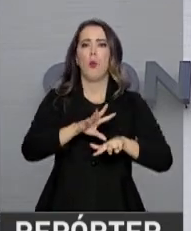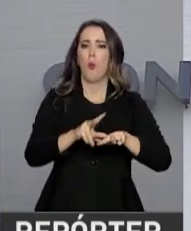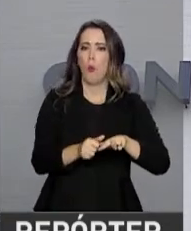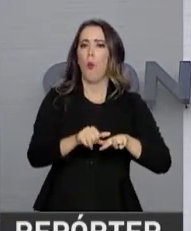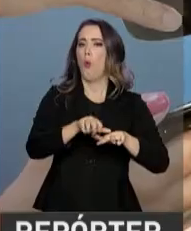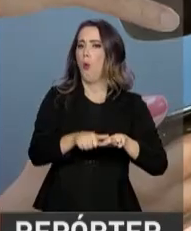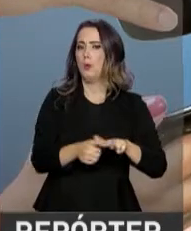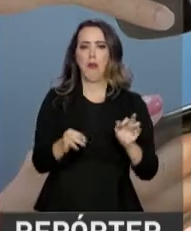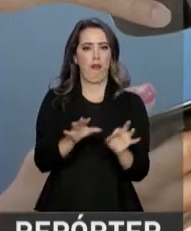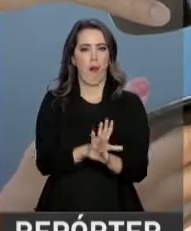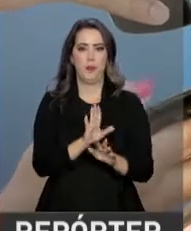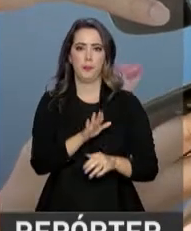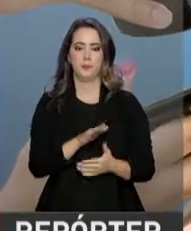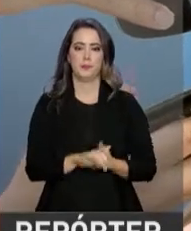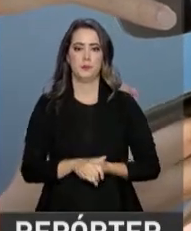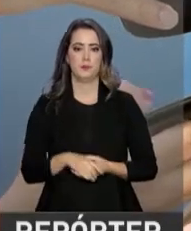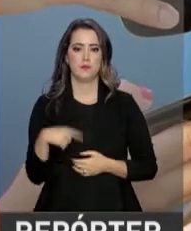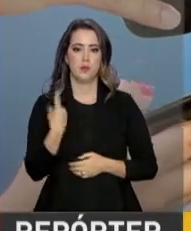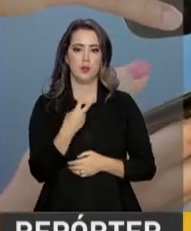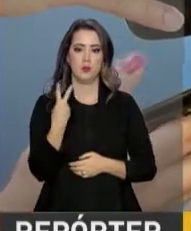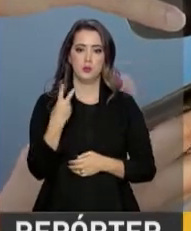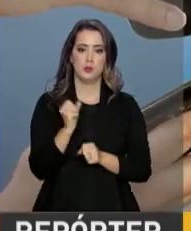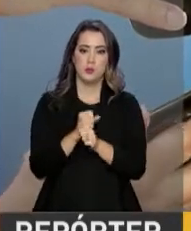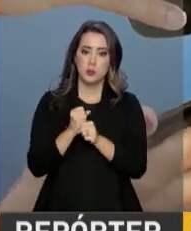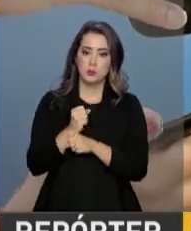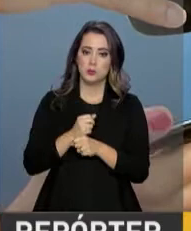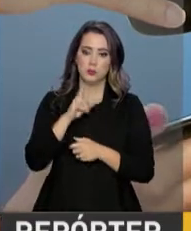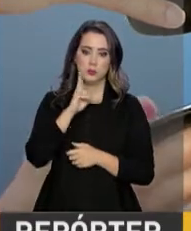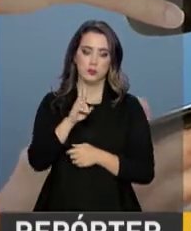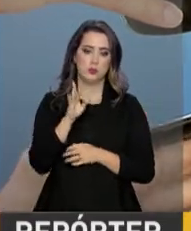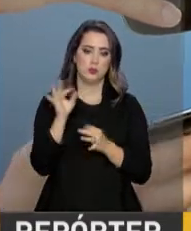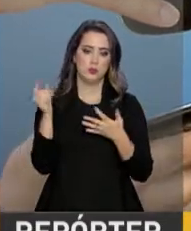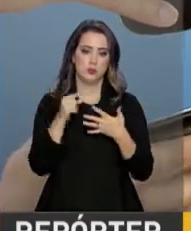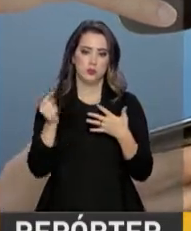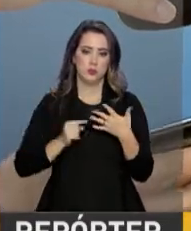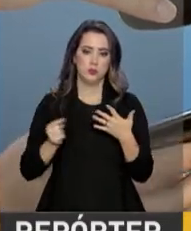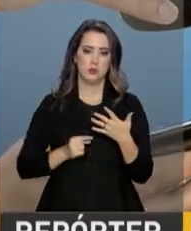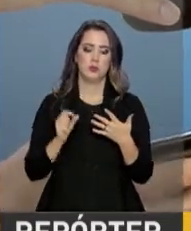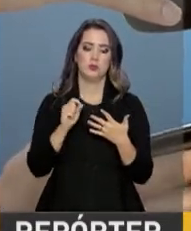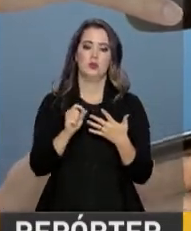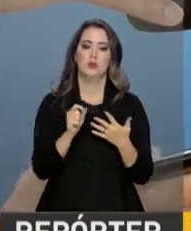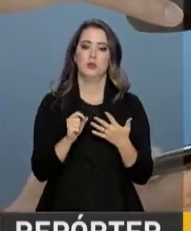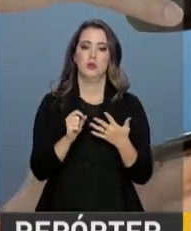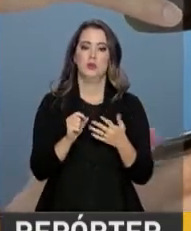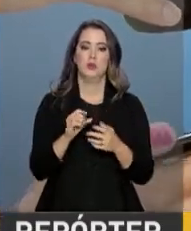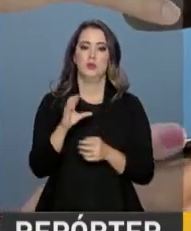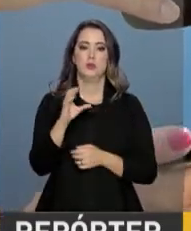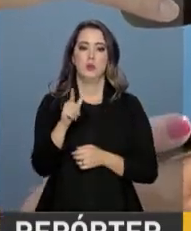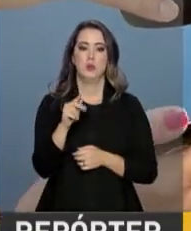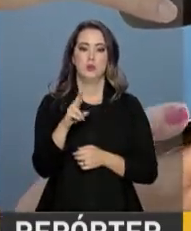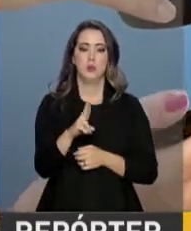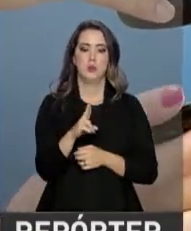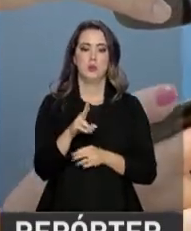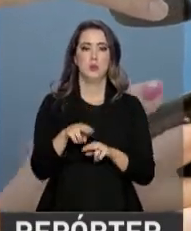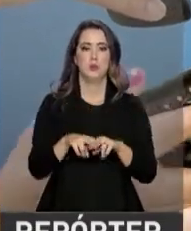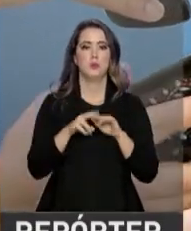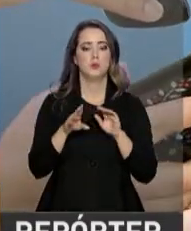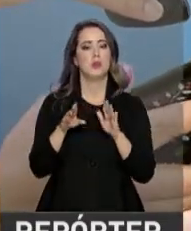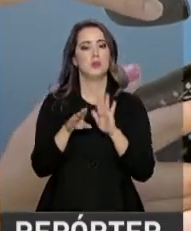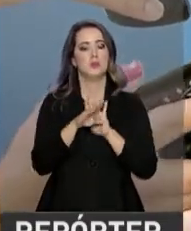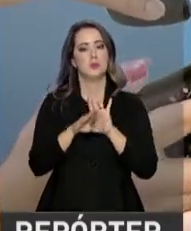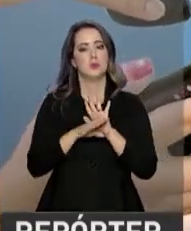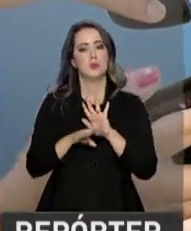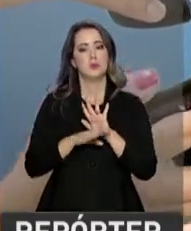ilegal durante dois anos nós vamos acompanhar a implementação das recomendações feitas pela pela cgd e pela ágil em relação aos problemas de